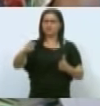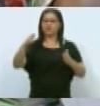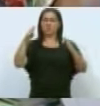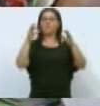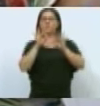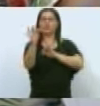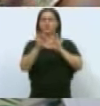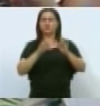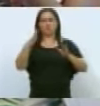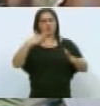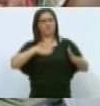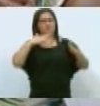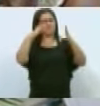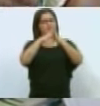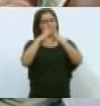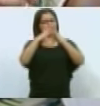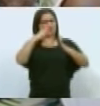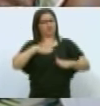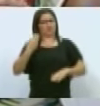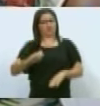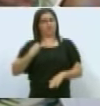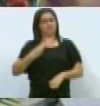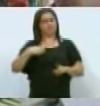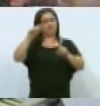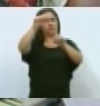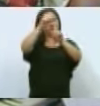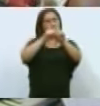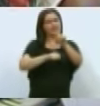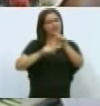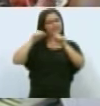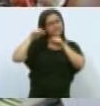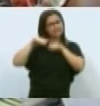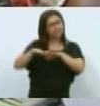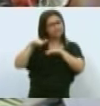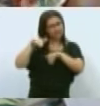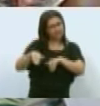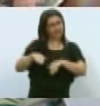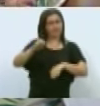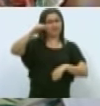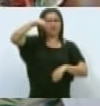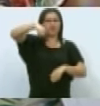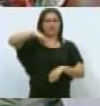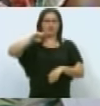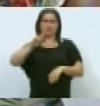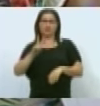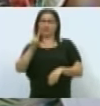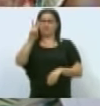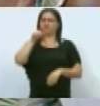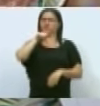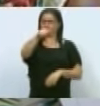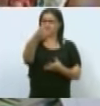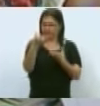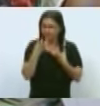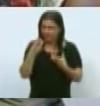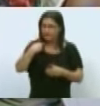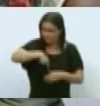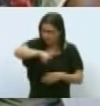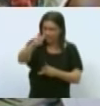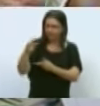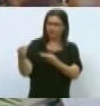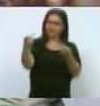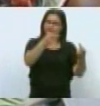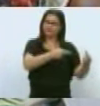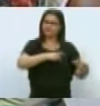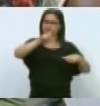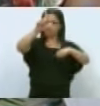Vida 3. Mas é só esse mês e só na MRV. Então faz o seguinte, ó, você pode visitar uma das lojas,